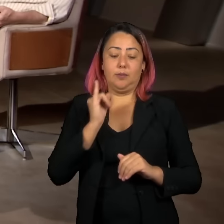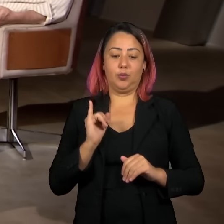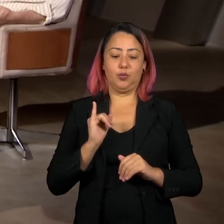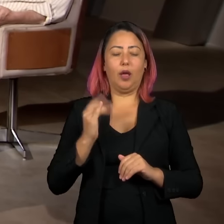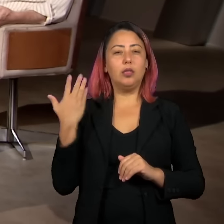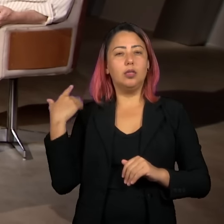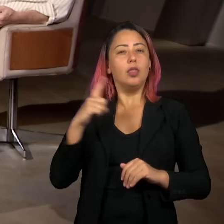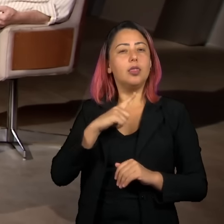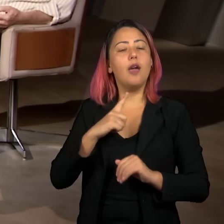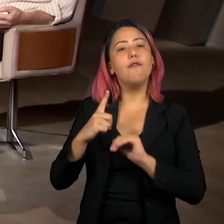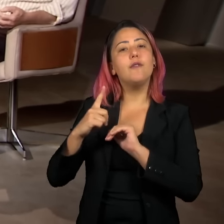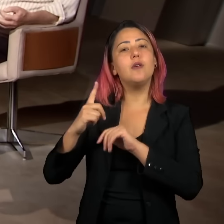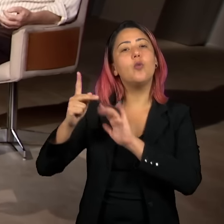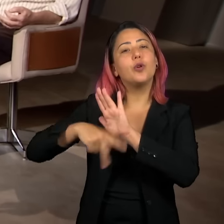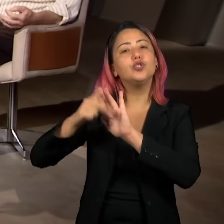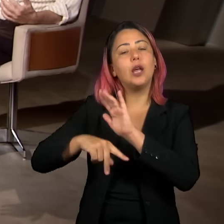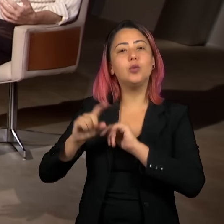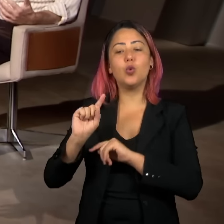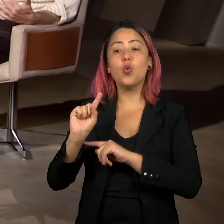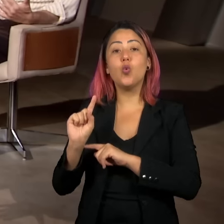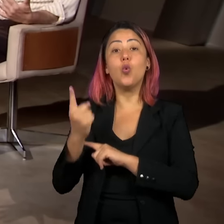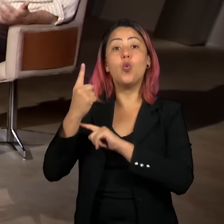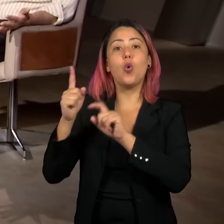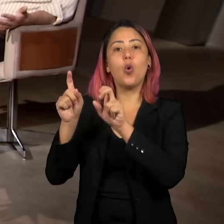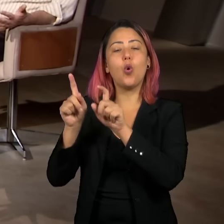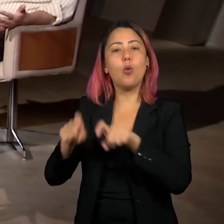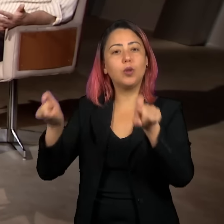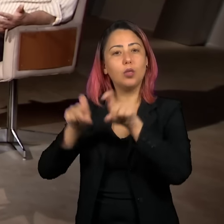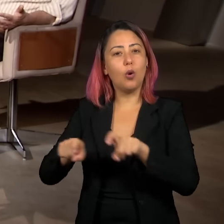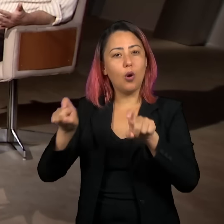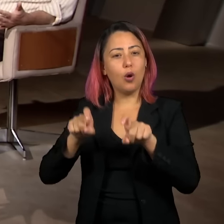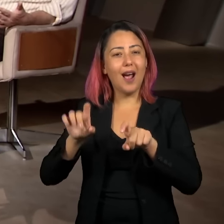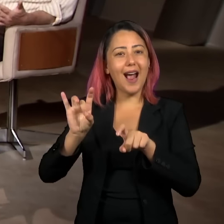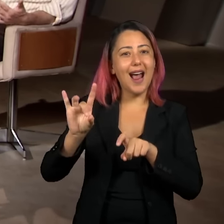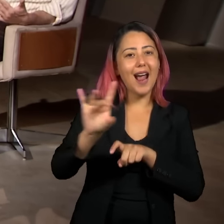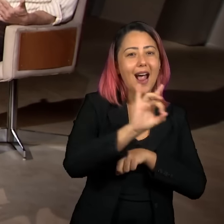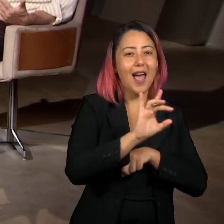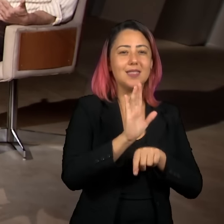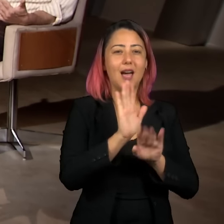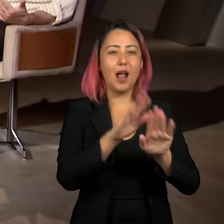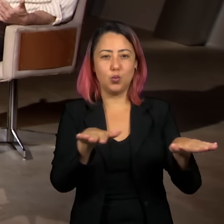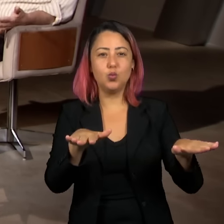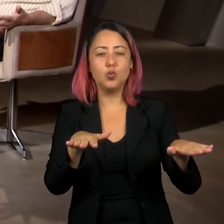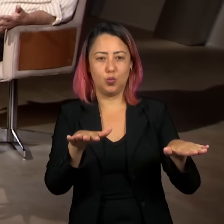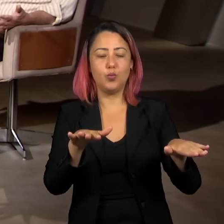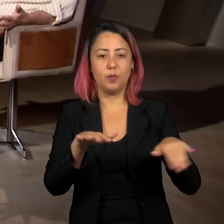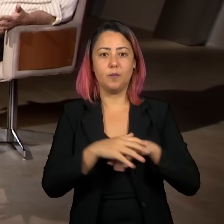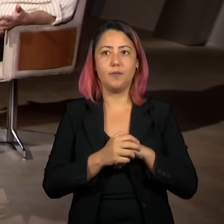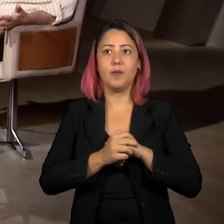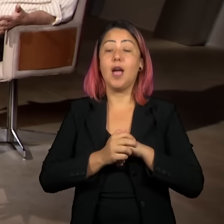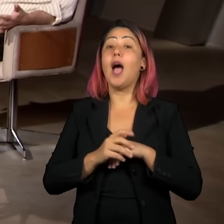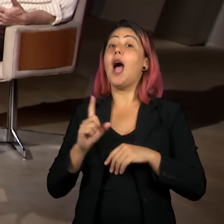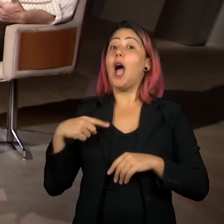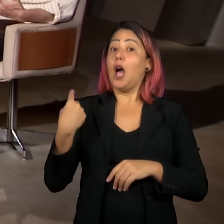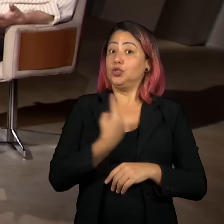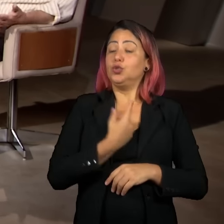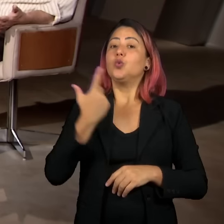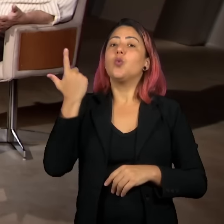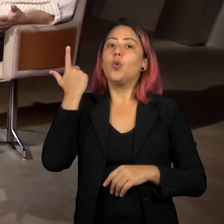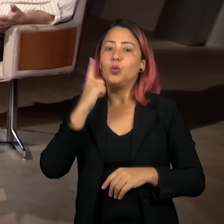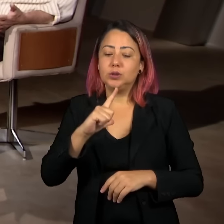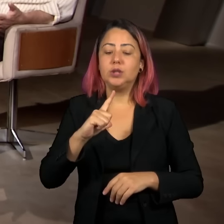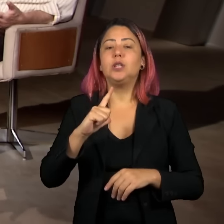aluno a gente teve oportunidade de colocar a tecnologia na mochila do do aluno em cima